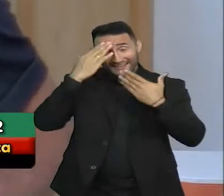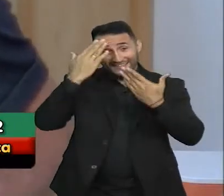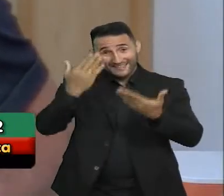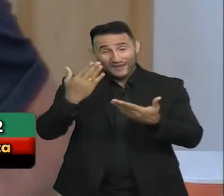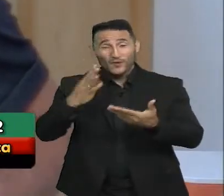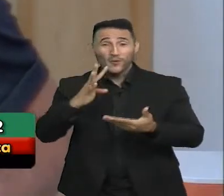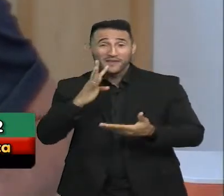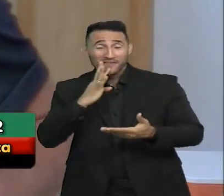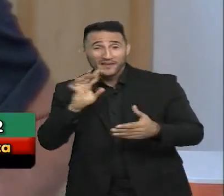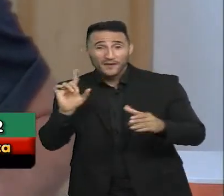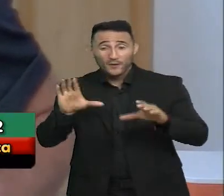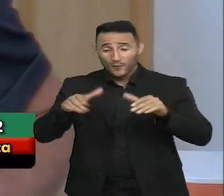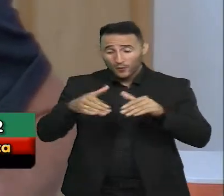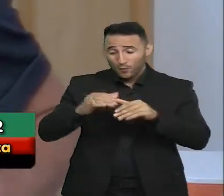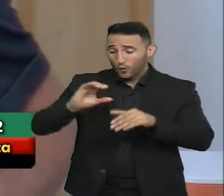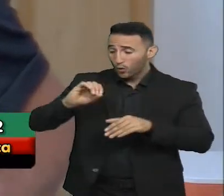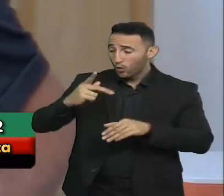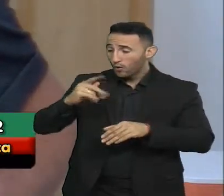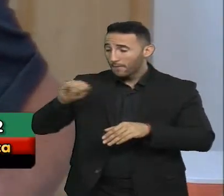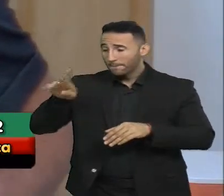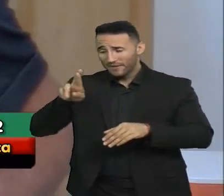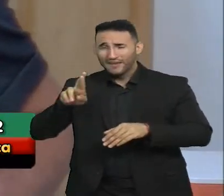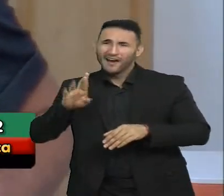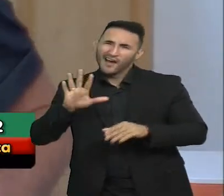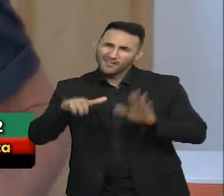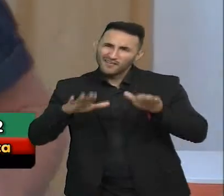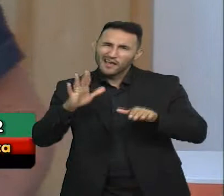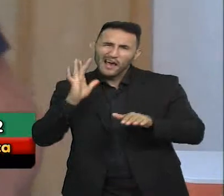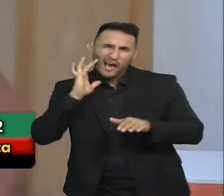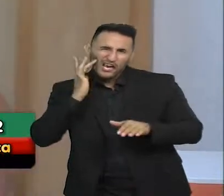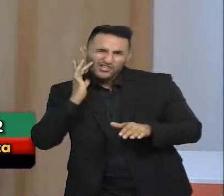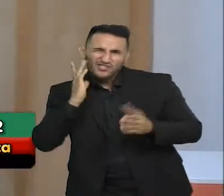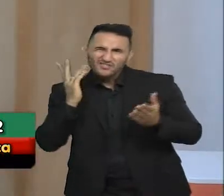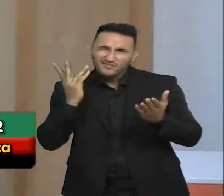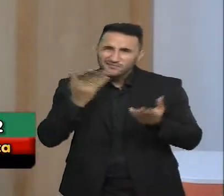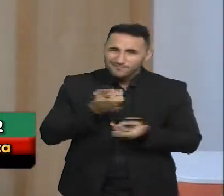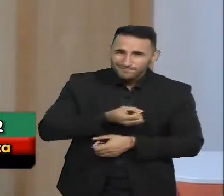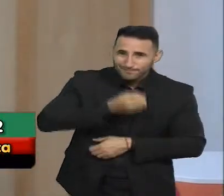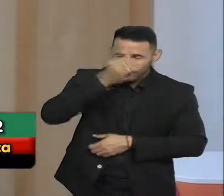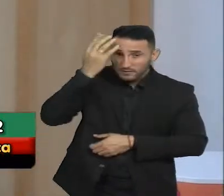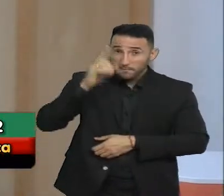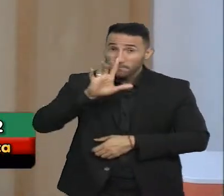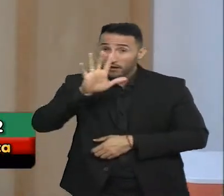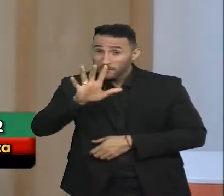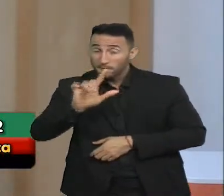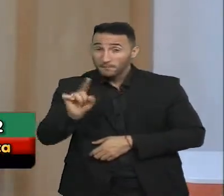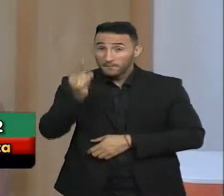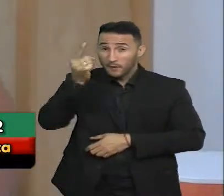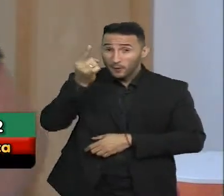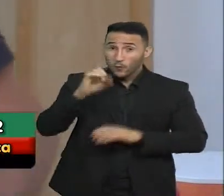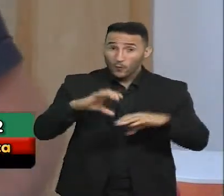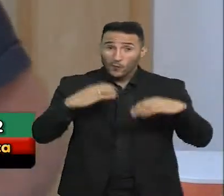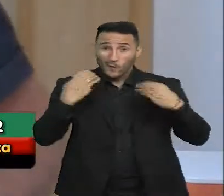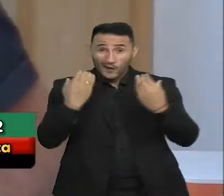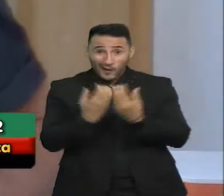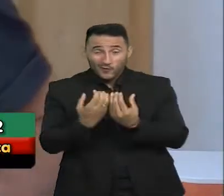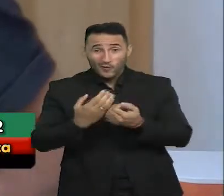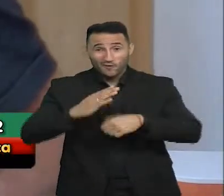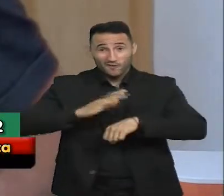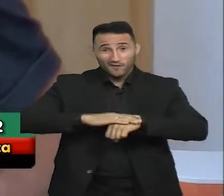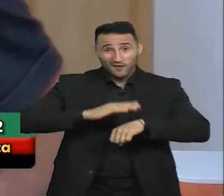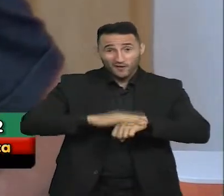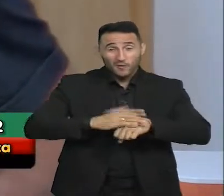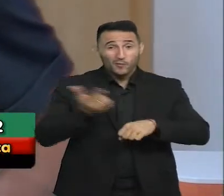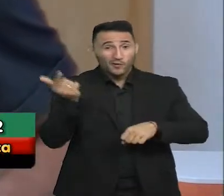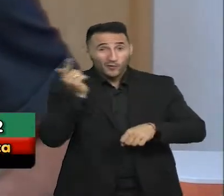no Compir, que as pessoas acham que a gente se esquece. E o primeiro congresso interreligioso que nós realizamos foi possível porque nós unimos a